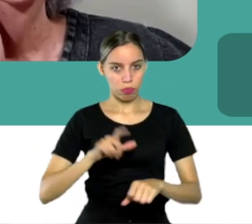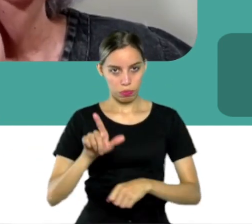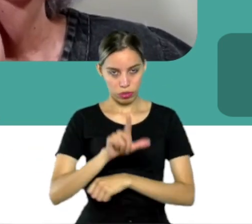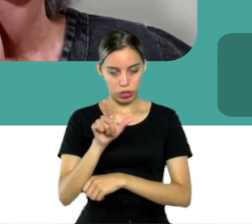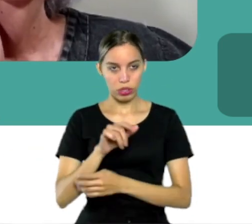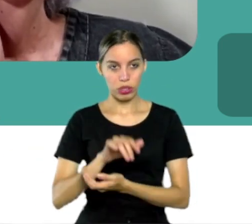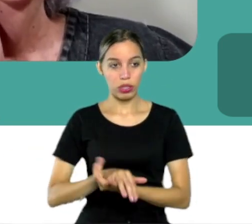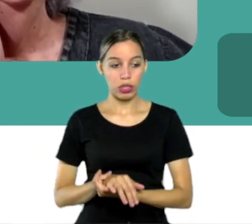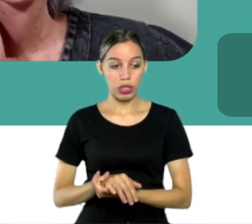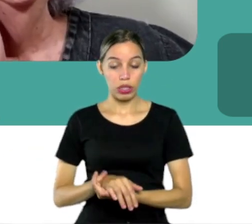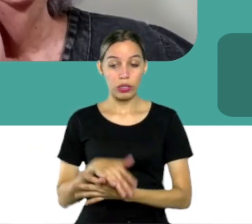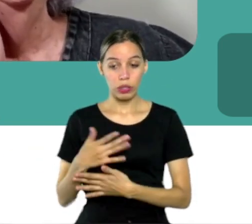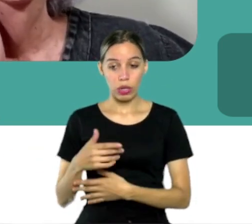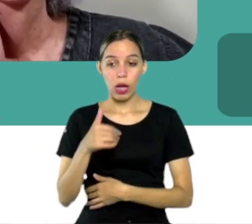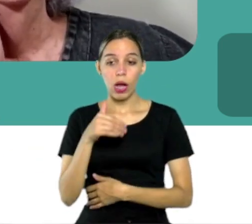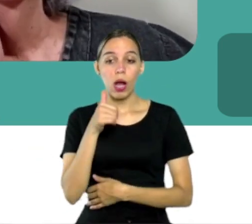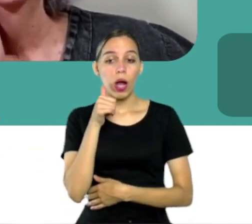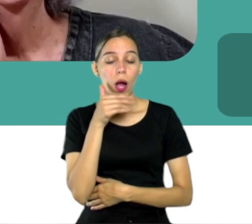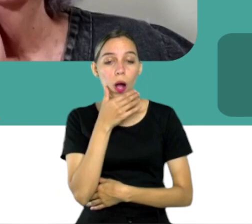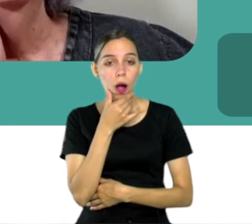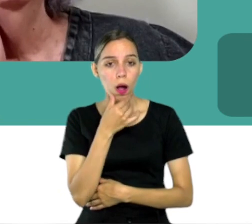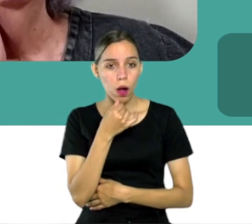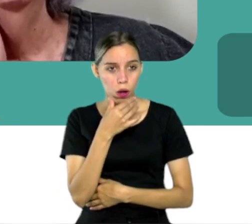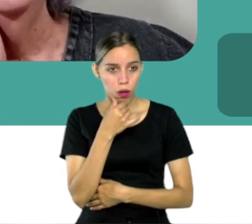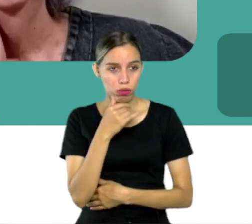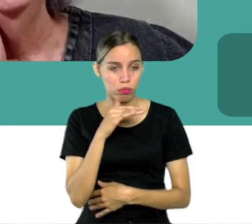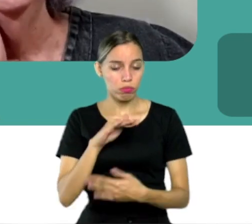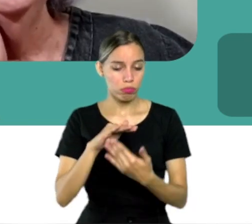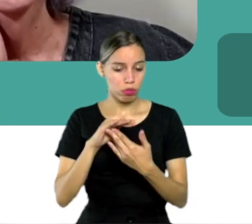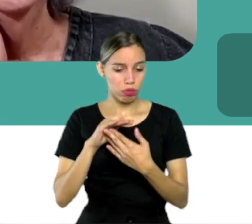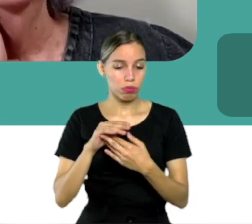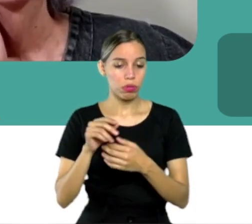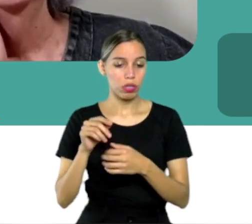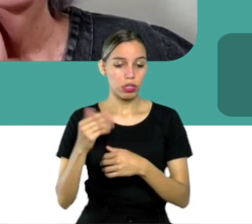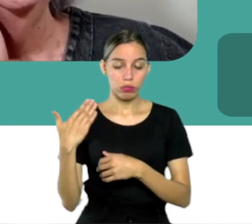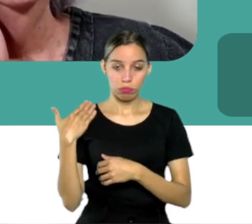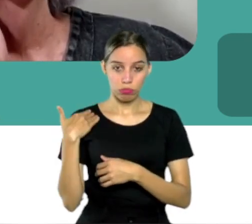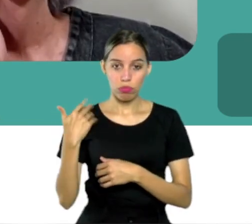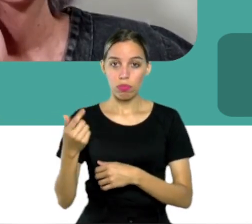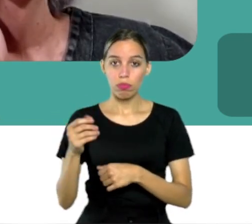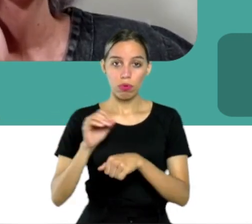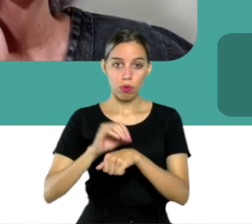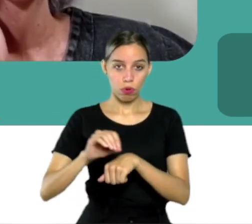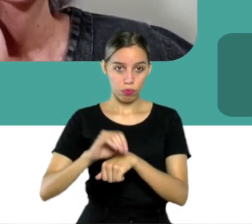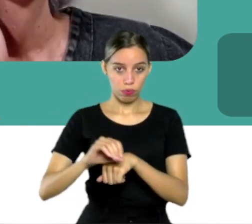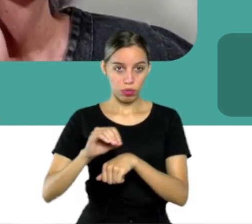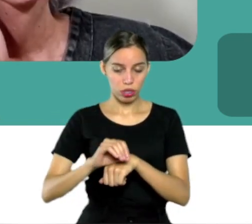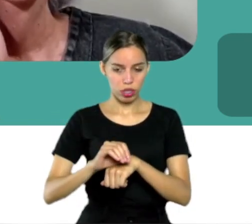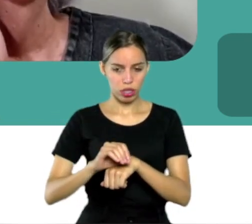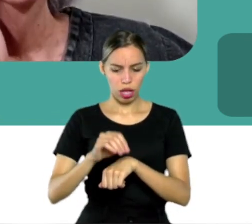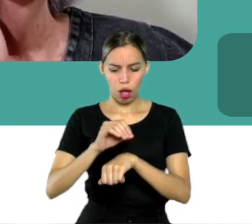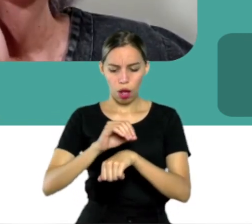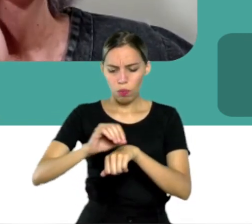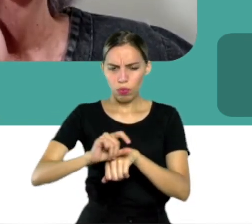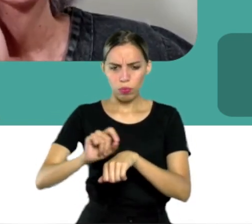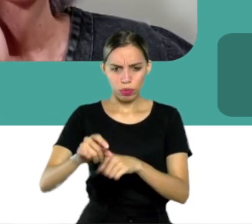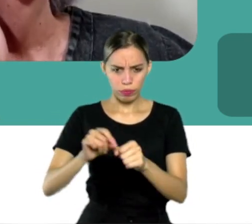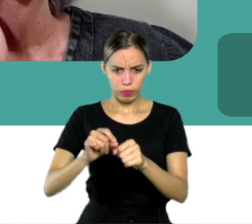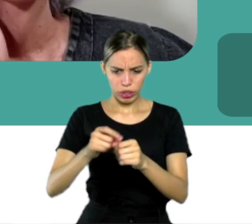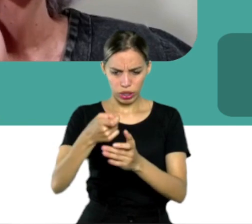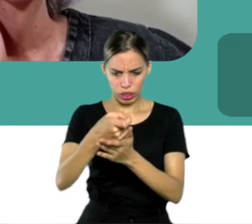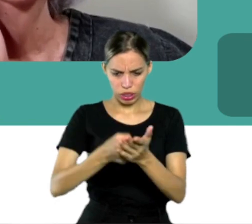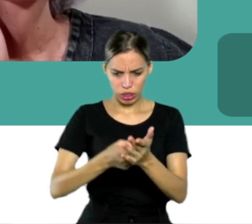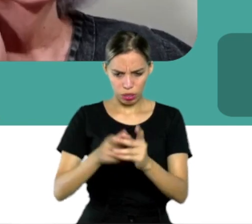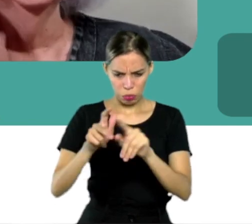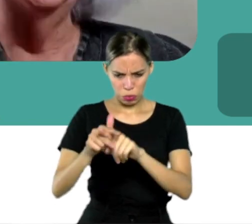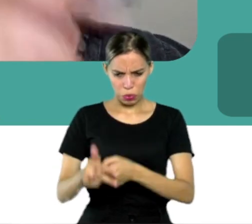com ele. A oficina até nem era para trabalhar os textos, não. Era mais para ele me ajudar a organizar